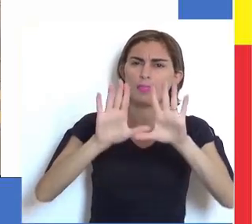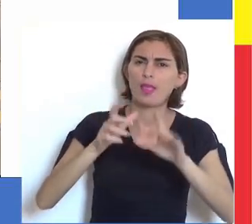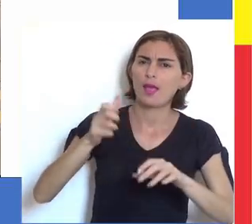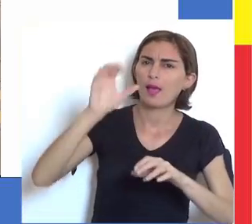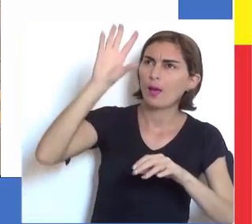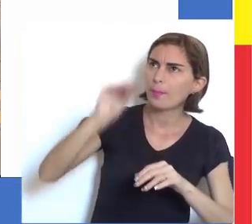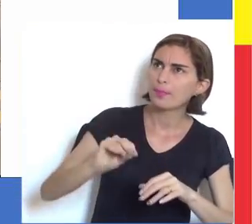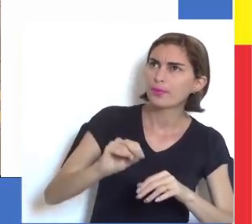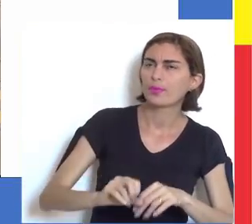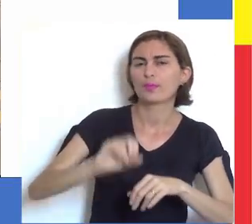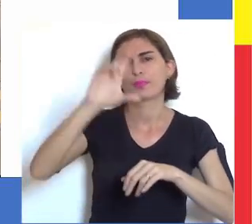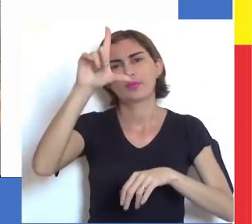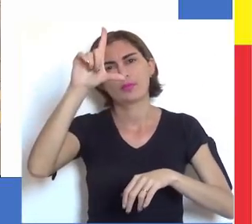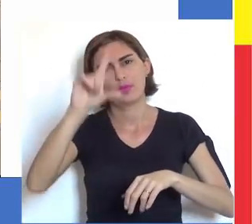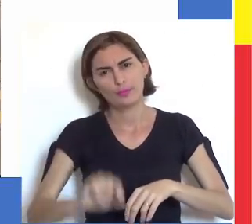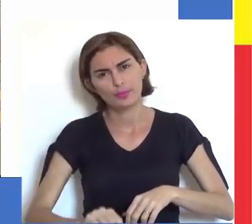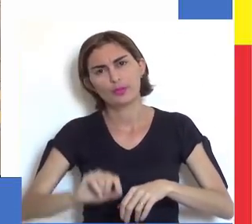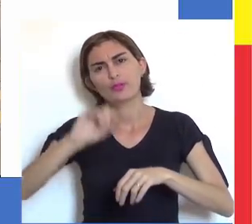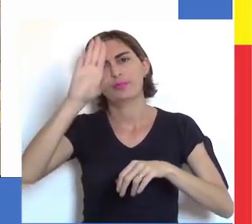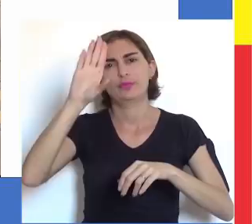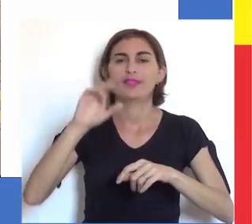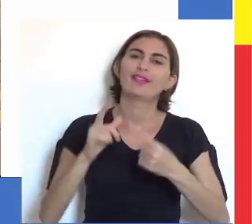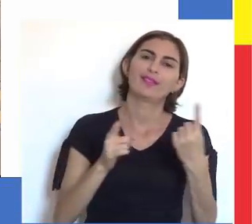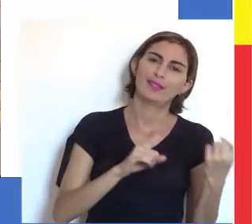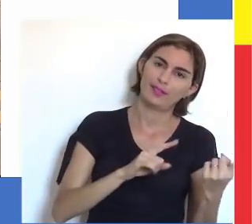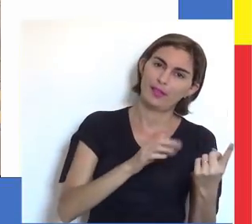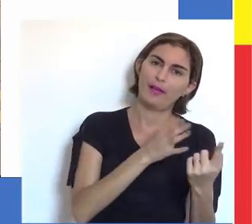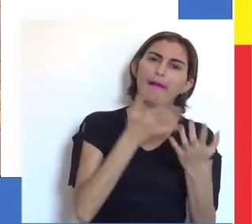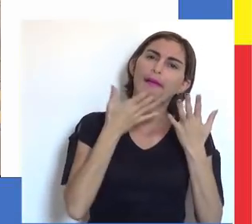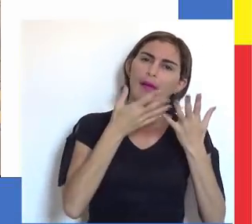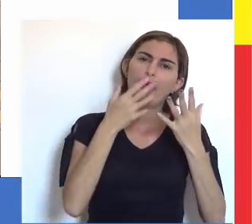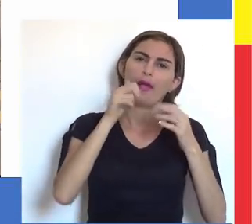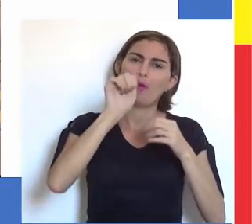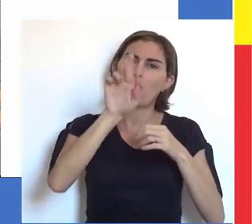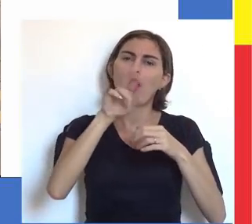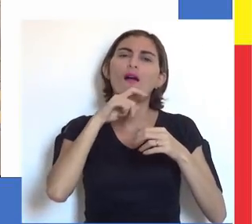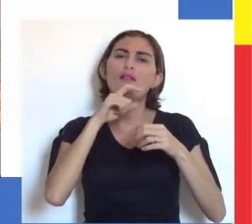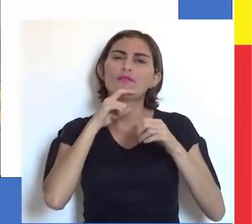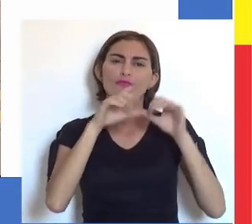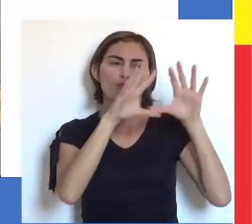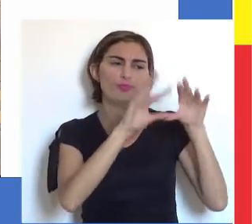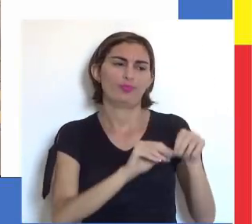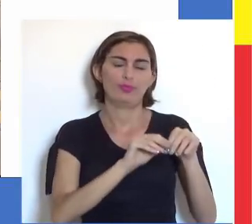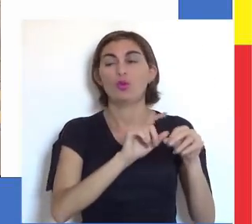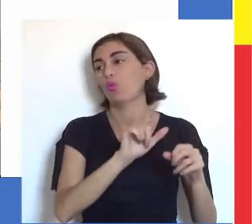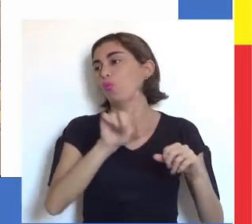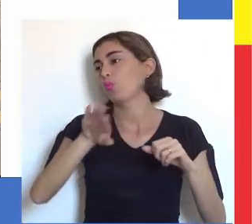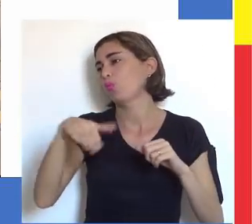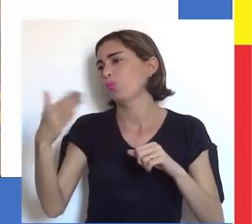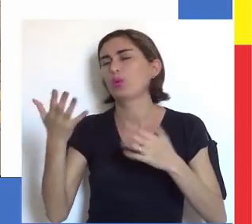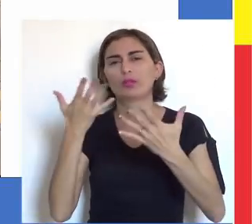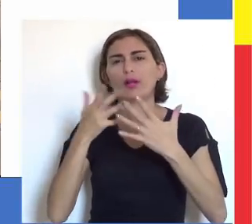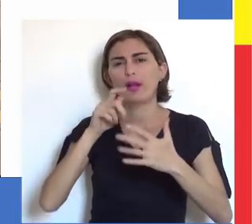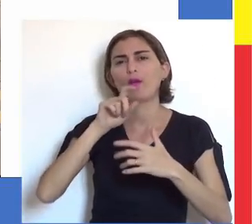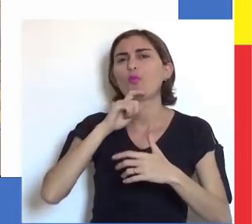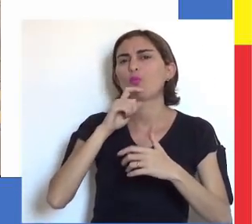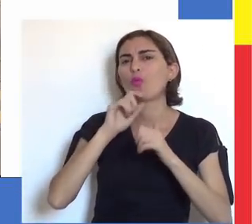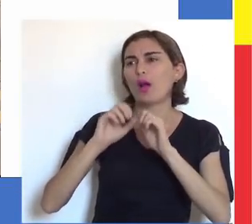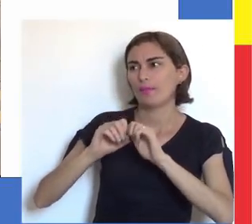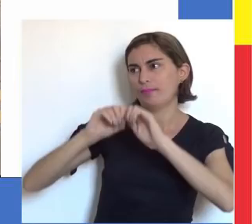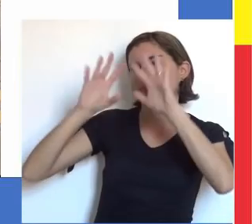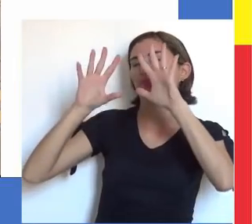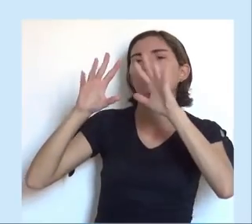Deixa ligado, desliga. Não é? Nós temos dois lados. Um lado que quer que o ar-condicionado seja desligado e o outro que